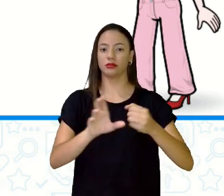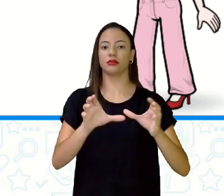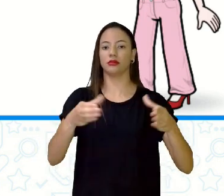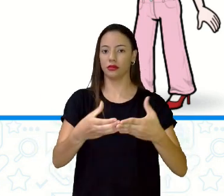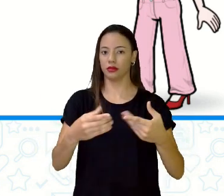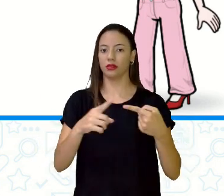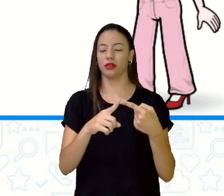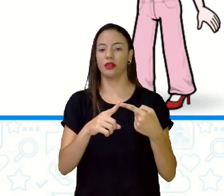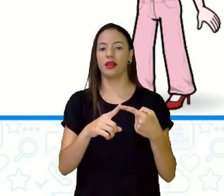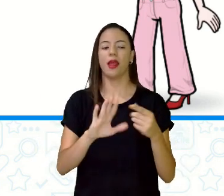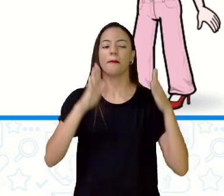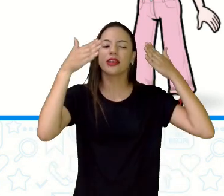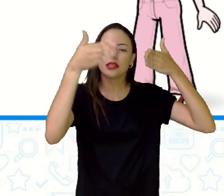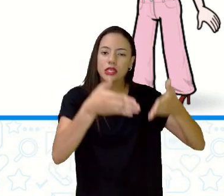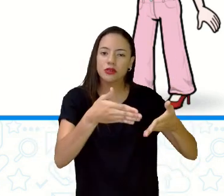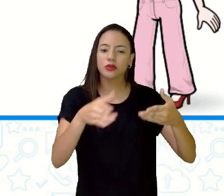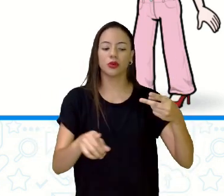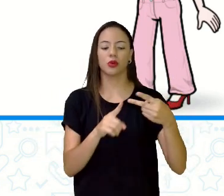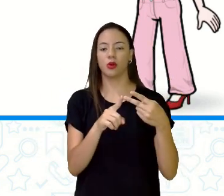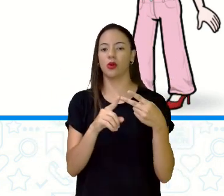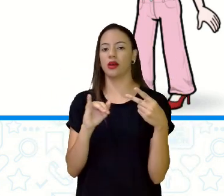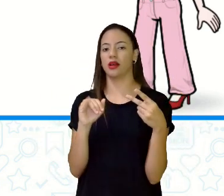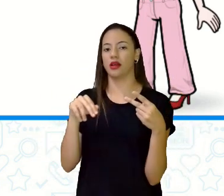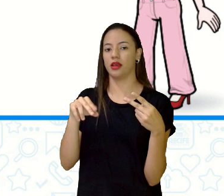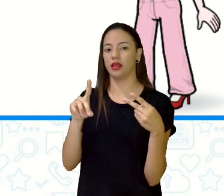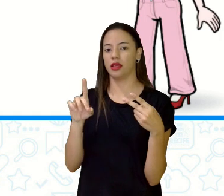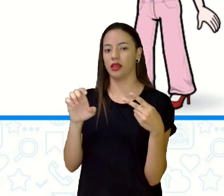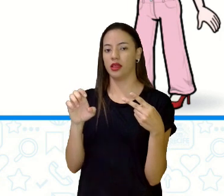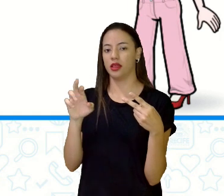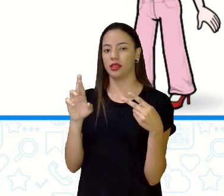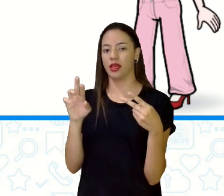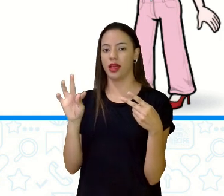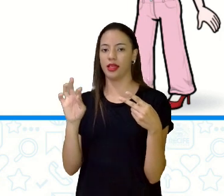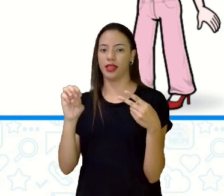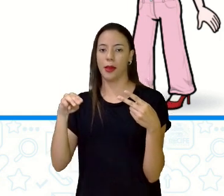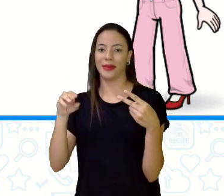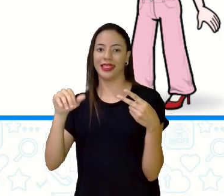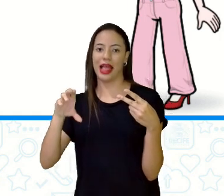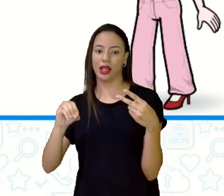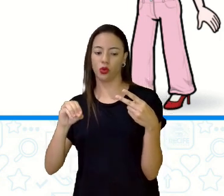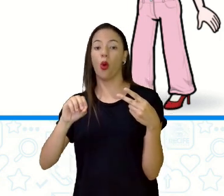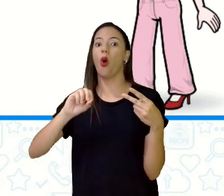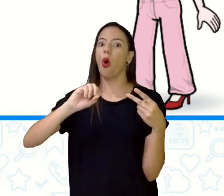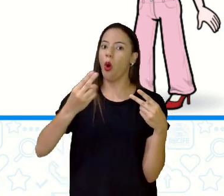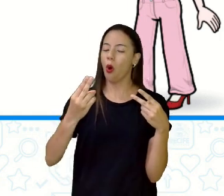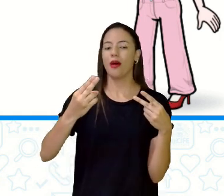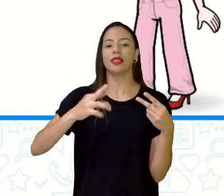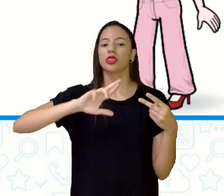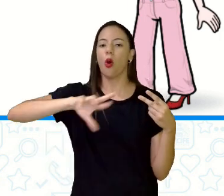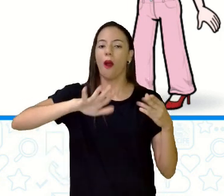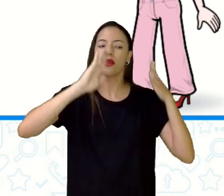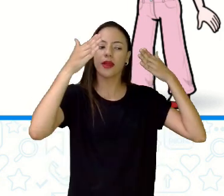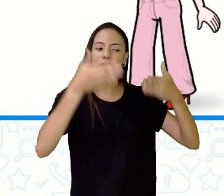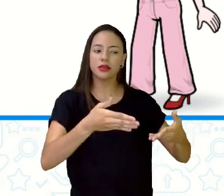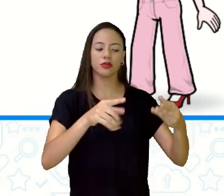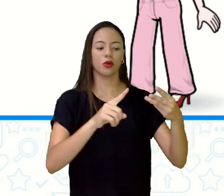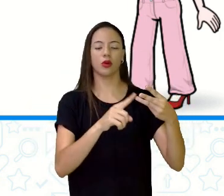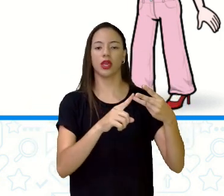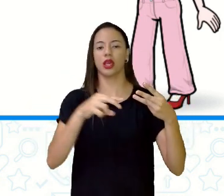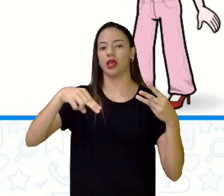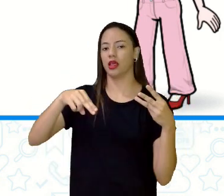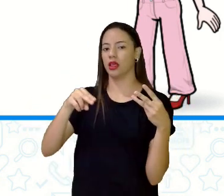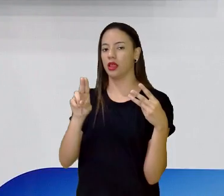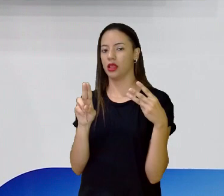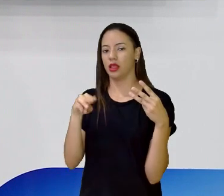coletivos específicos, indeterminados ou não específicos e numéricos. Vamos ver cada um